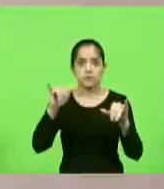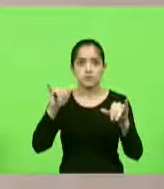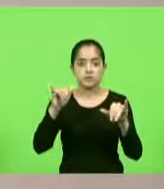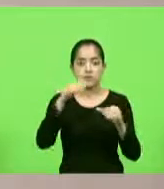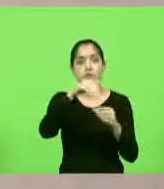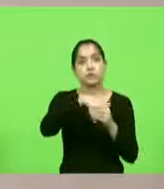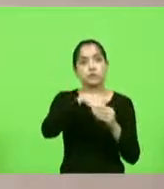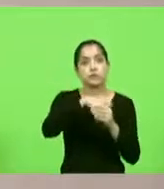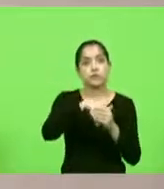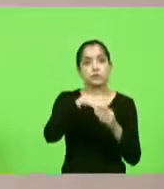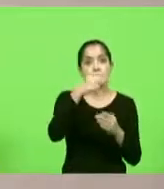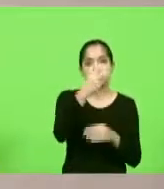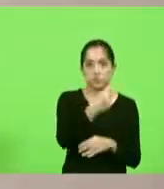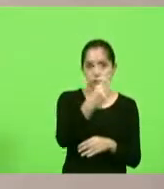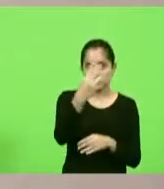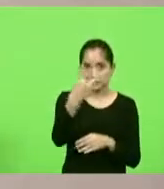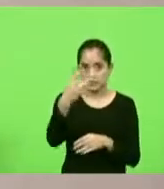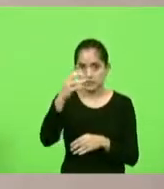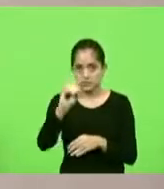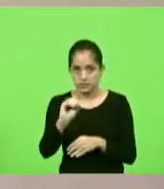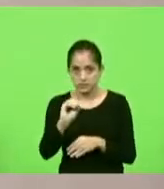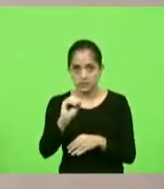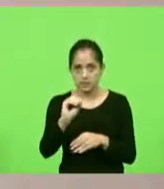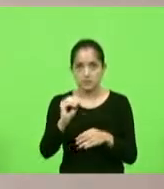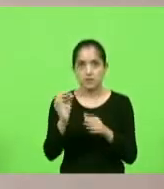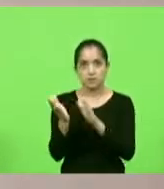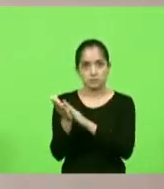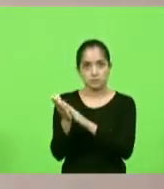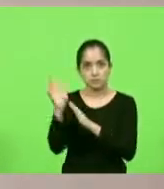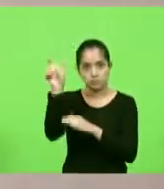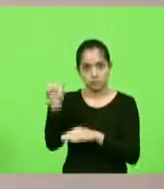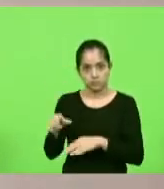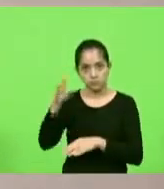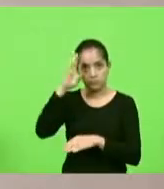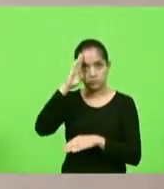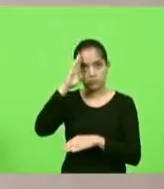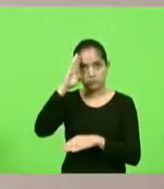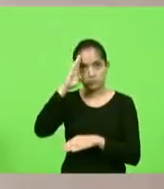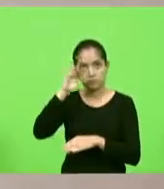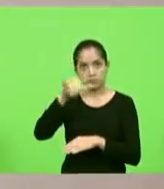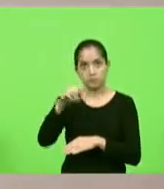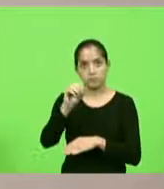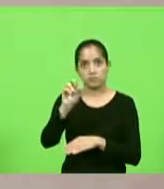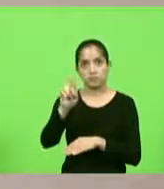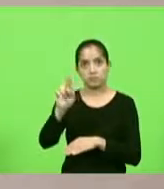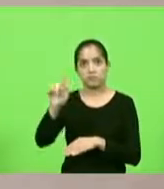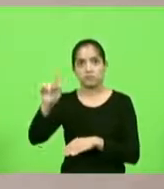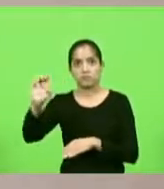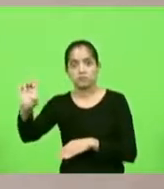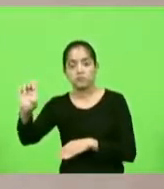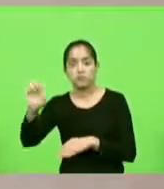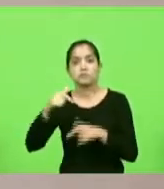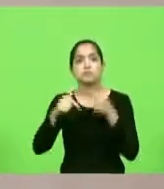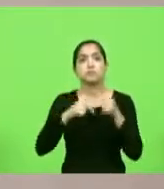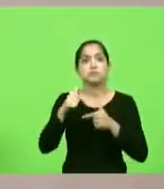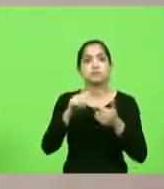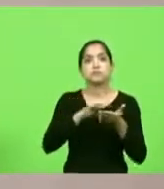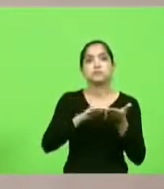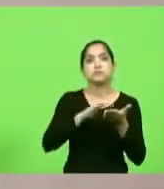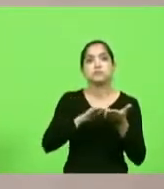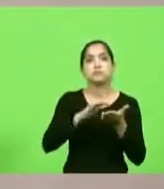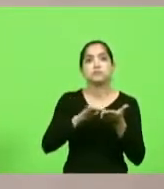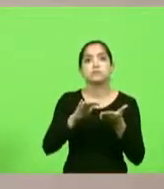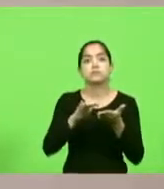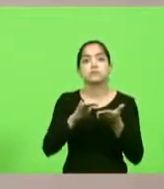votando a moção 230, que aplaude o tenente-coronel PM Jorge Eduardo Tasca pelos excelentes serviços prestados como secretário de Estado